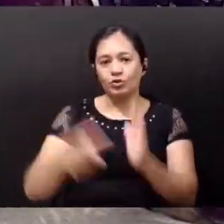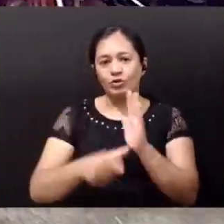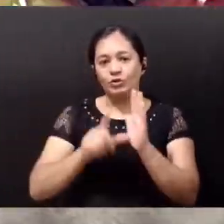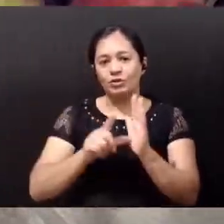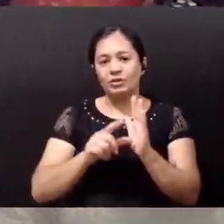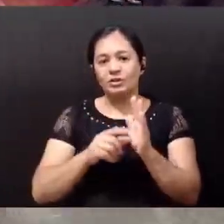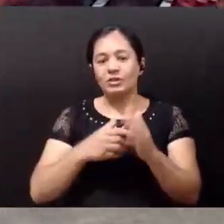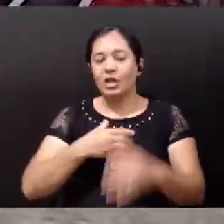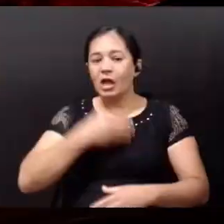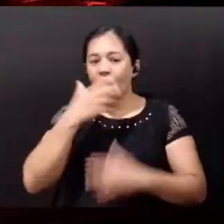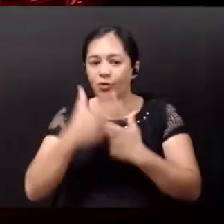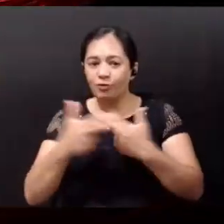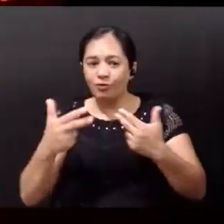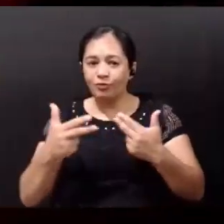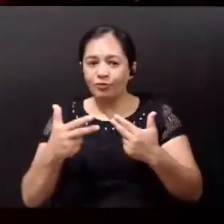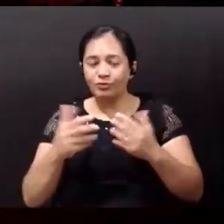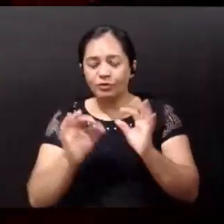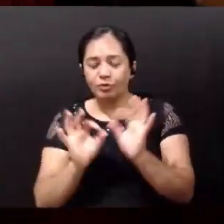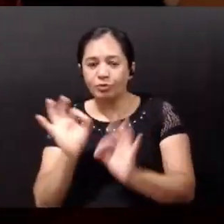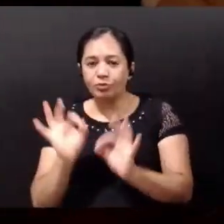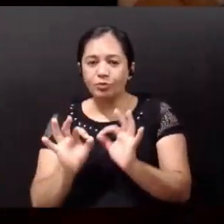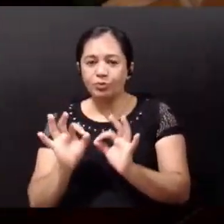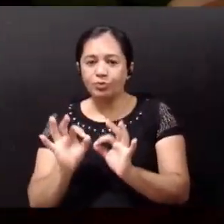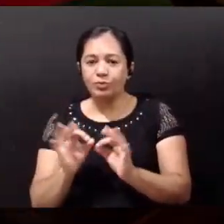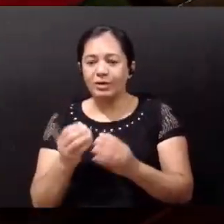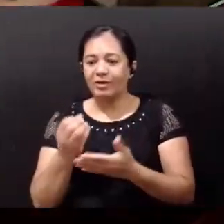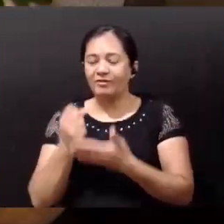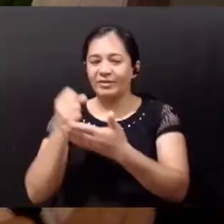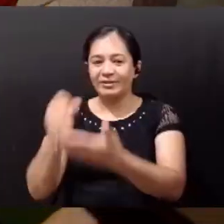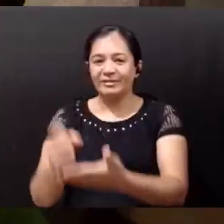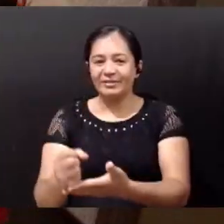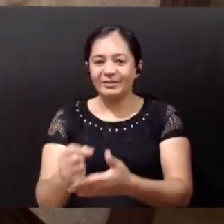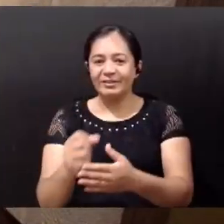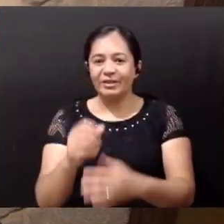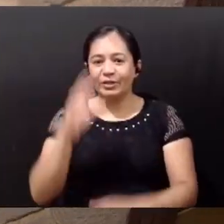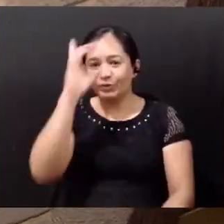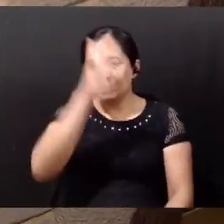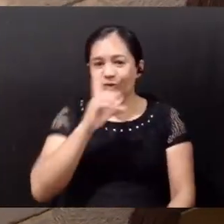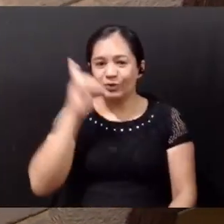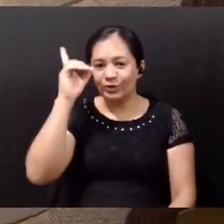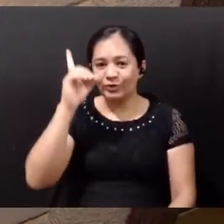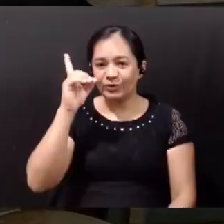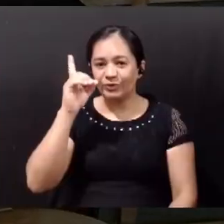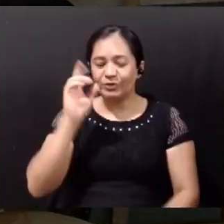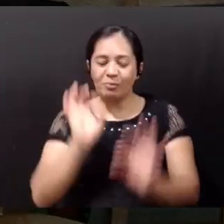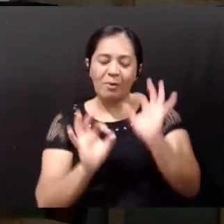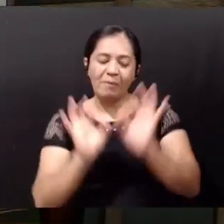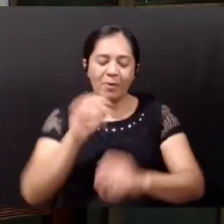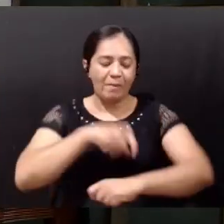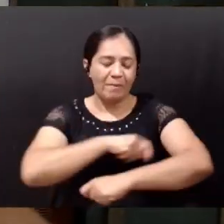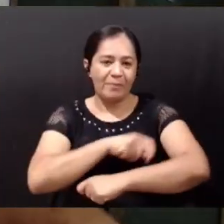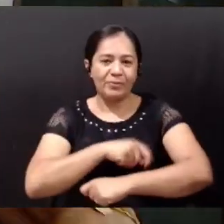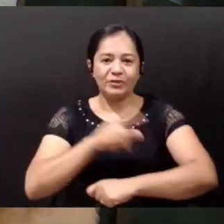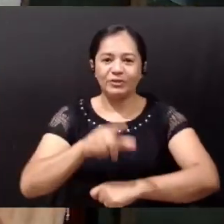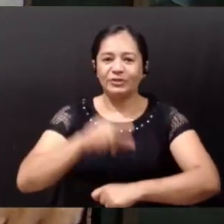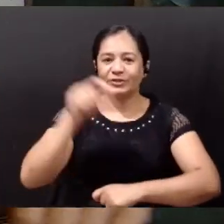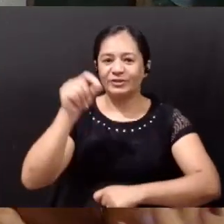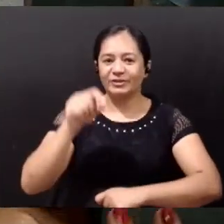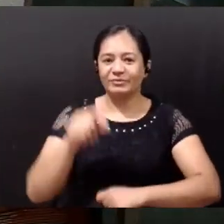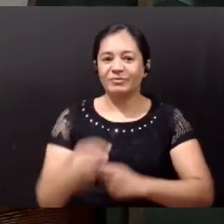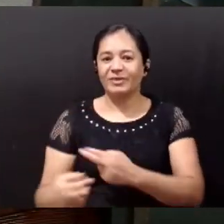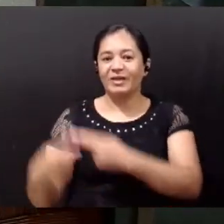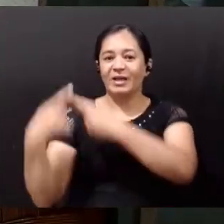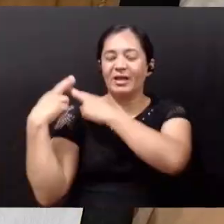serão entregues, e no domingo, a preparação do menu, que já está escolhido. Quem é responsável é